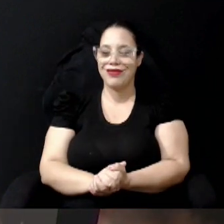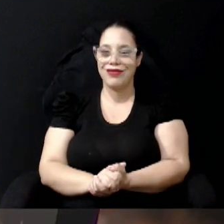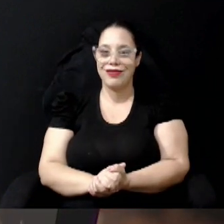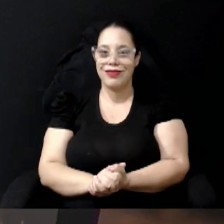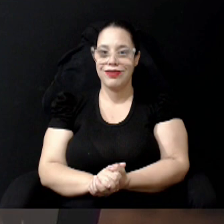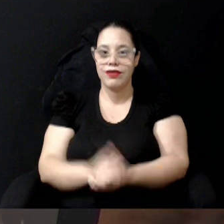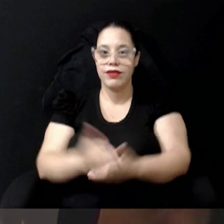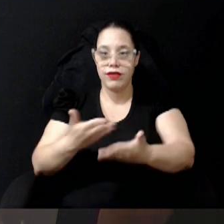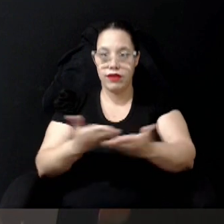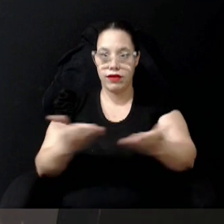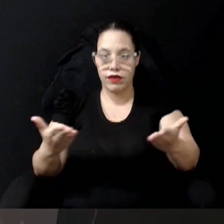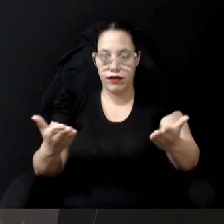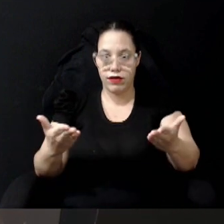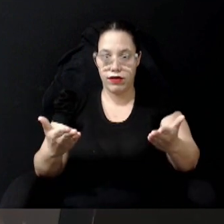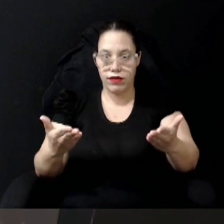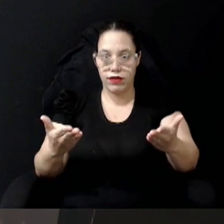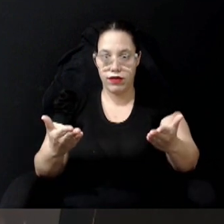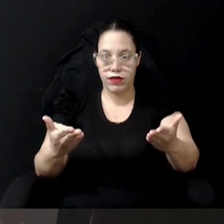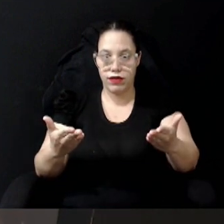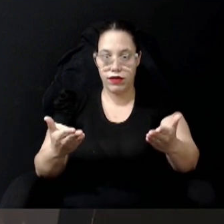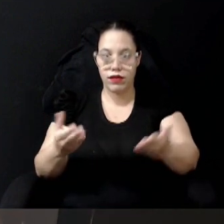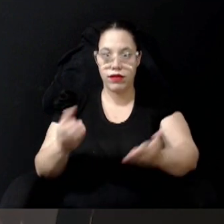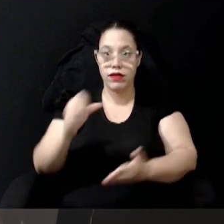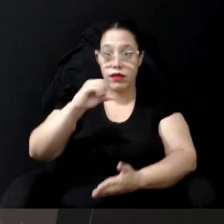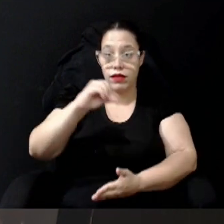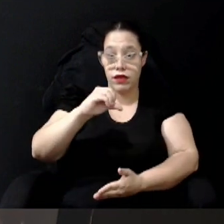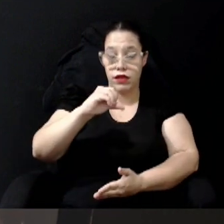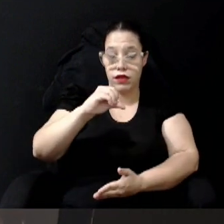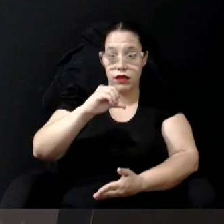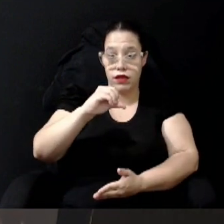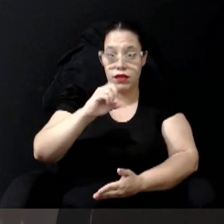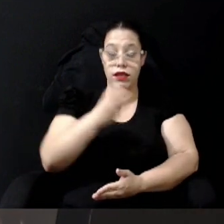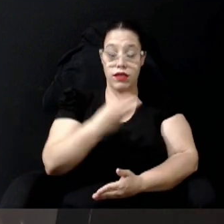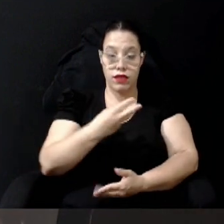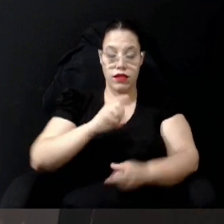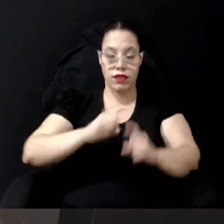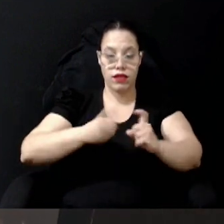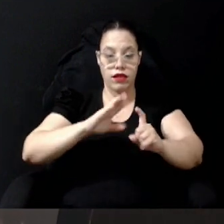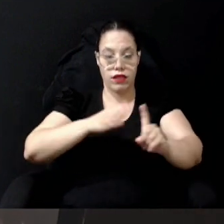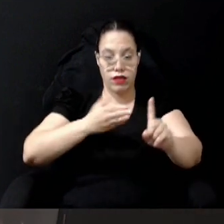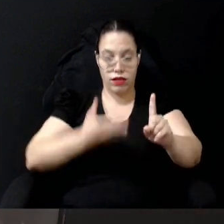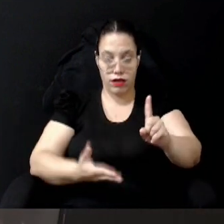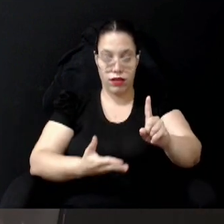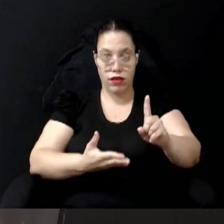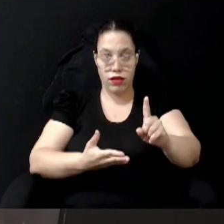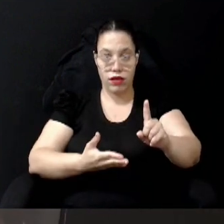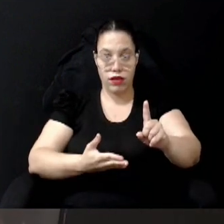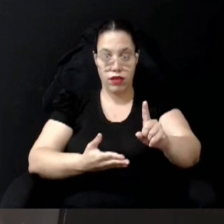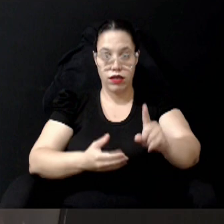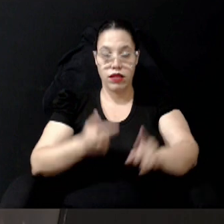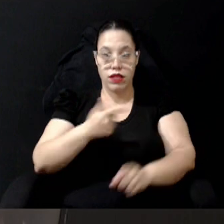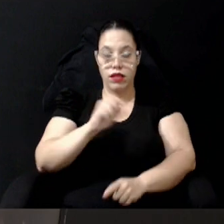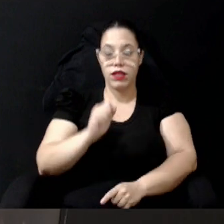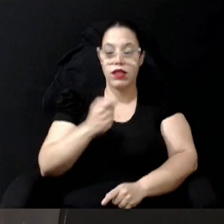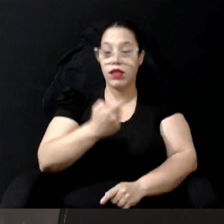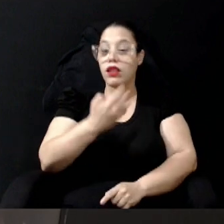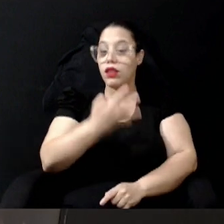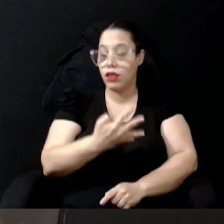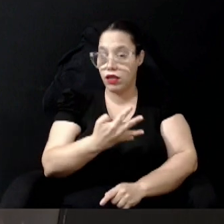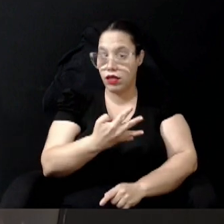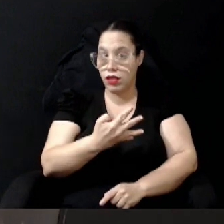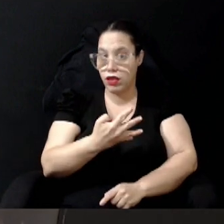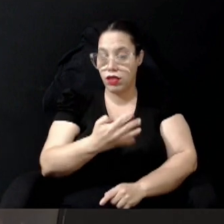Iniciamos neste instante a 93ª reunião solene de 2024 da